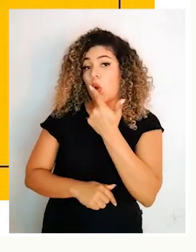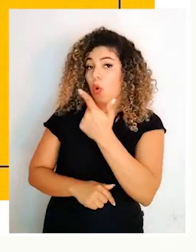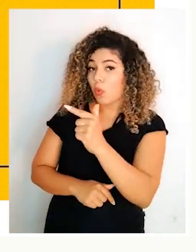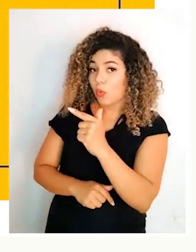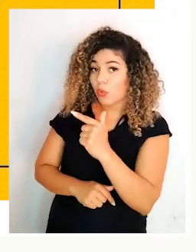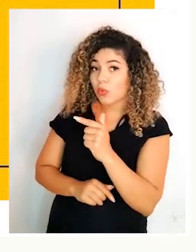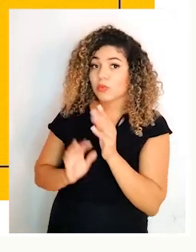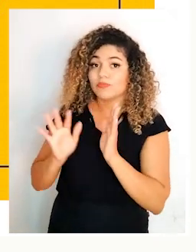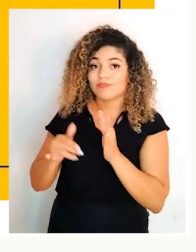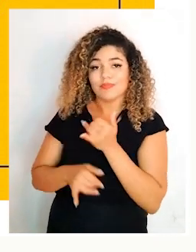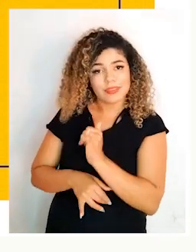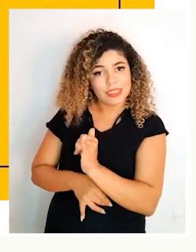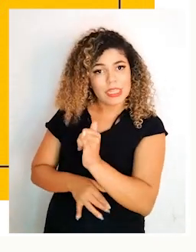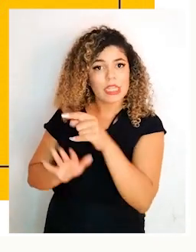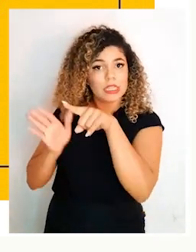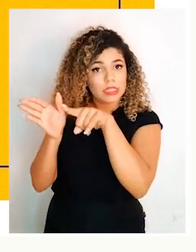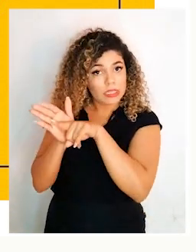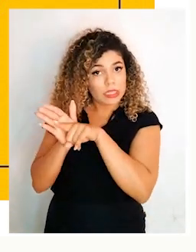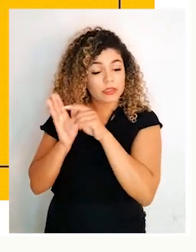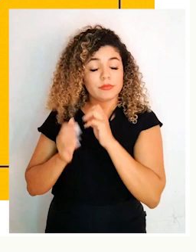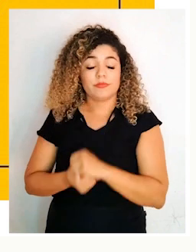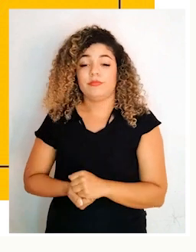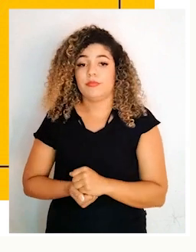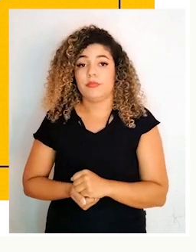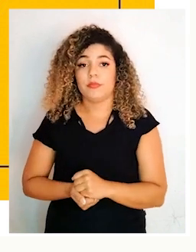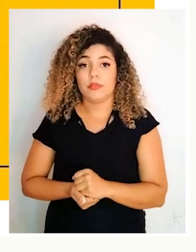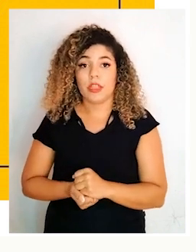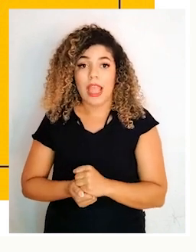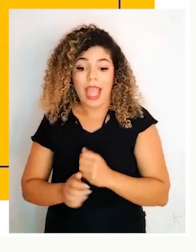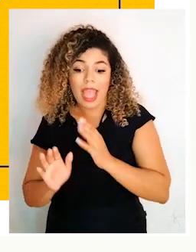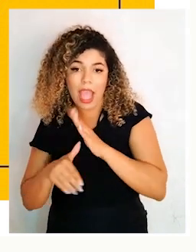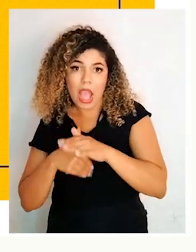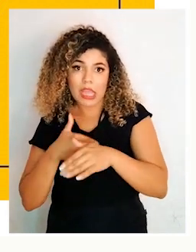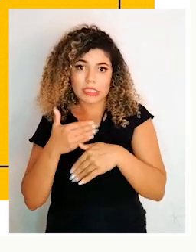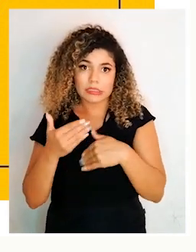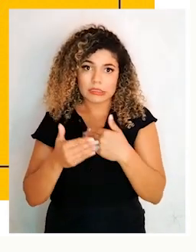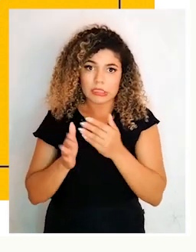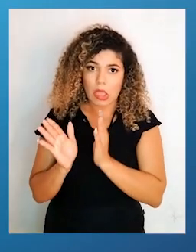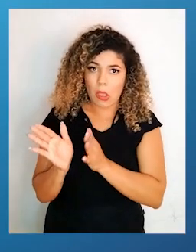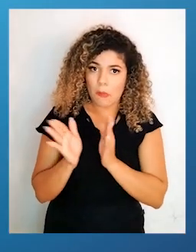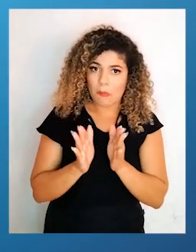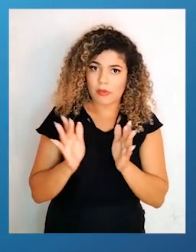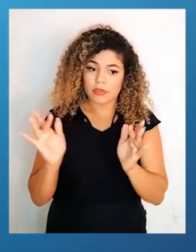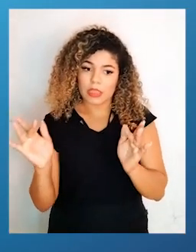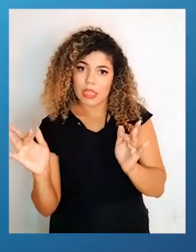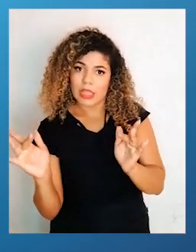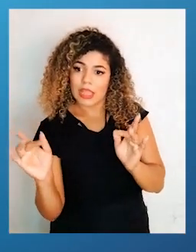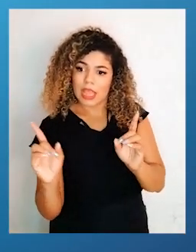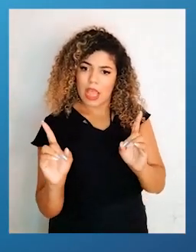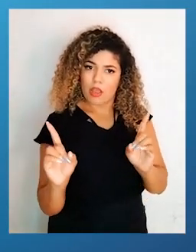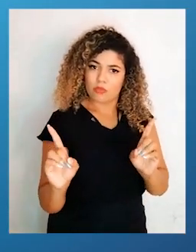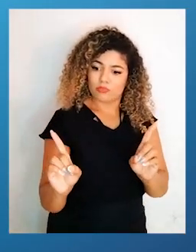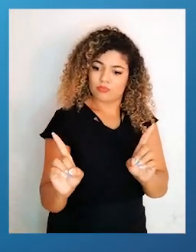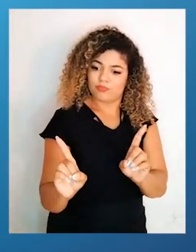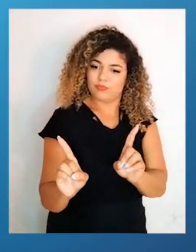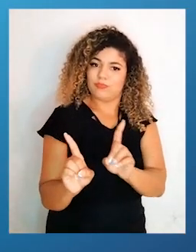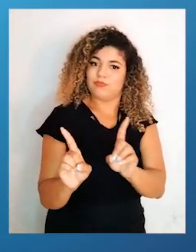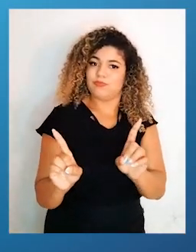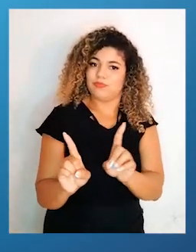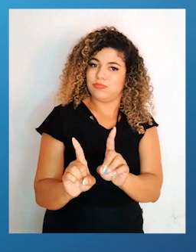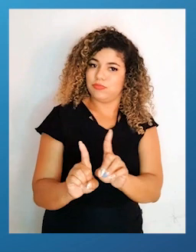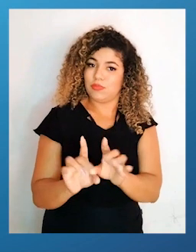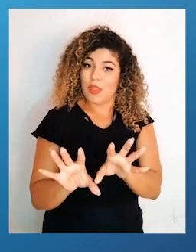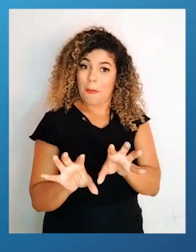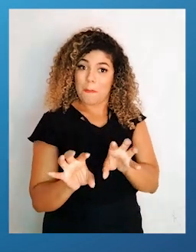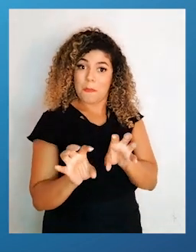que está eletrizado negativamente. Durante esse processo, eles se atraem, contato. E depois